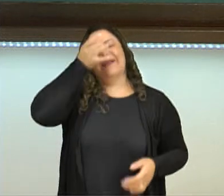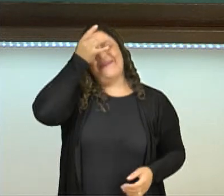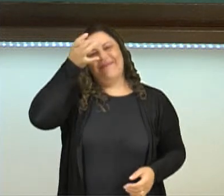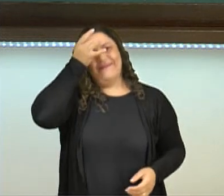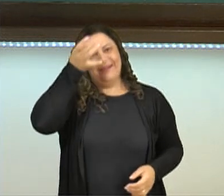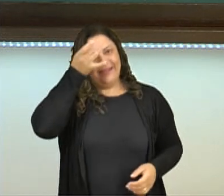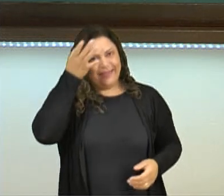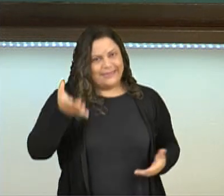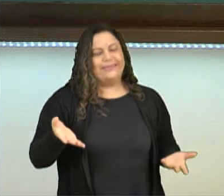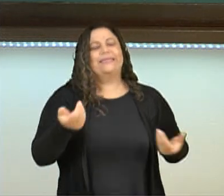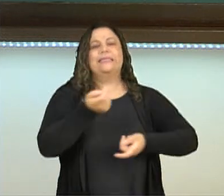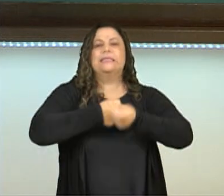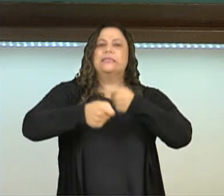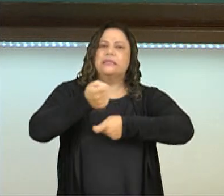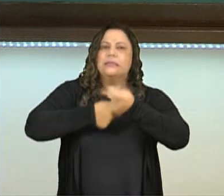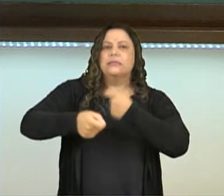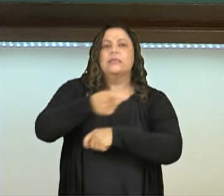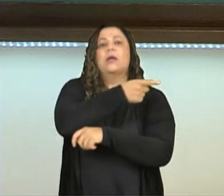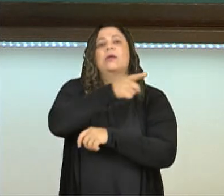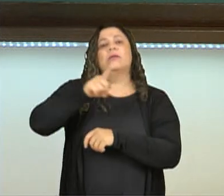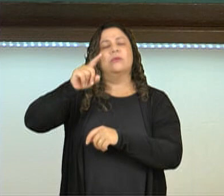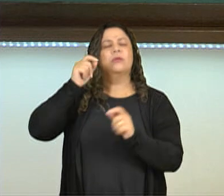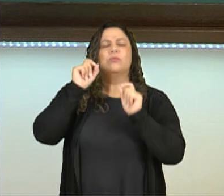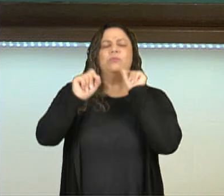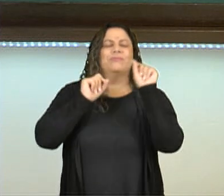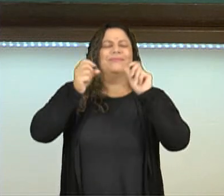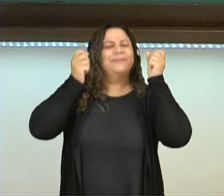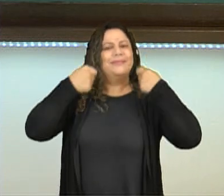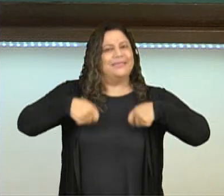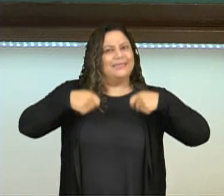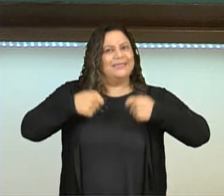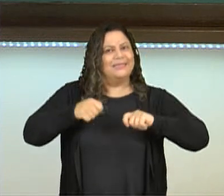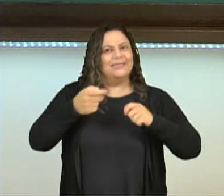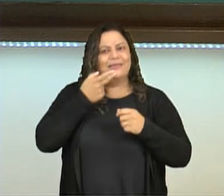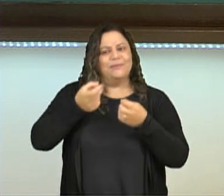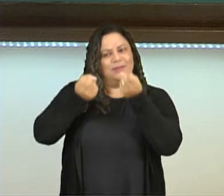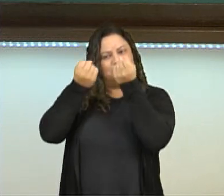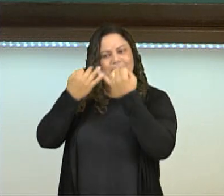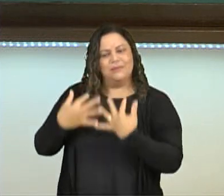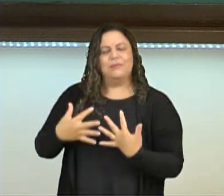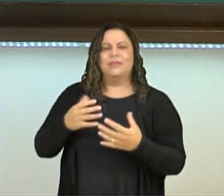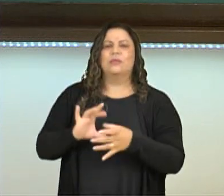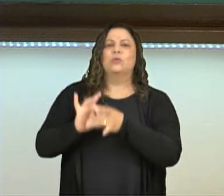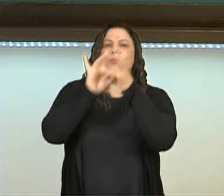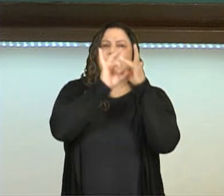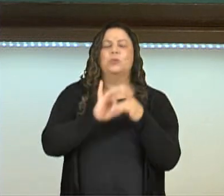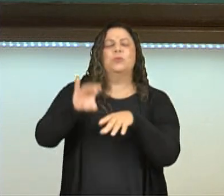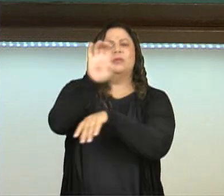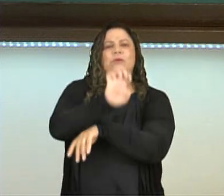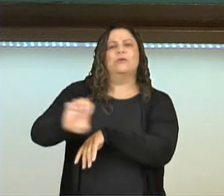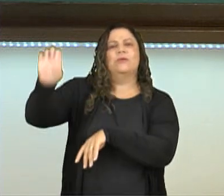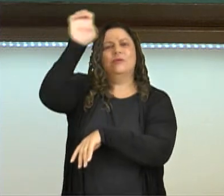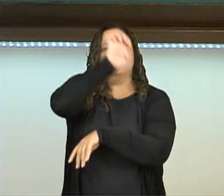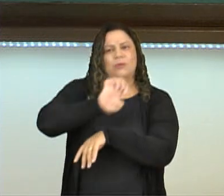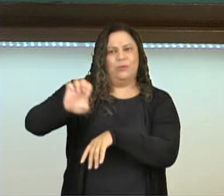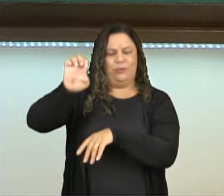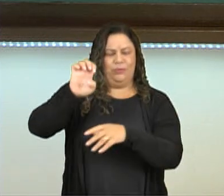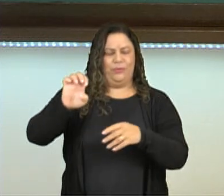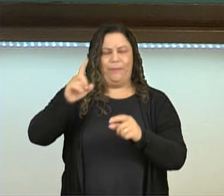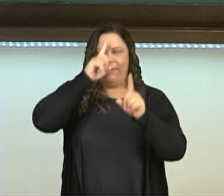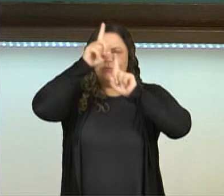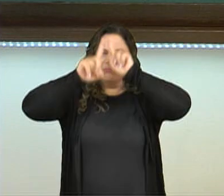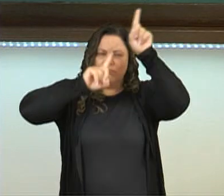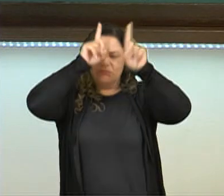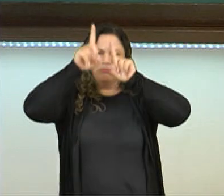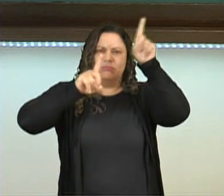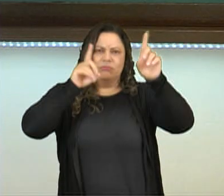o aspecto comercial, não devemos deixar de falar da União Europeia. Este bloco que literalmente puxou toda essa ideia a